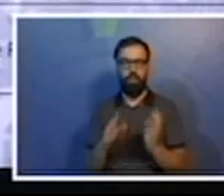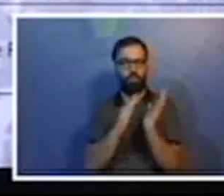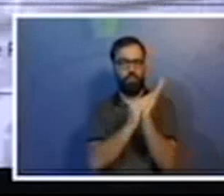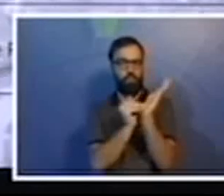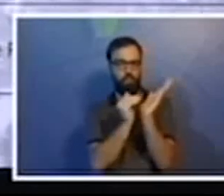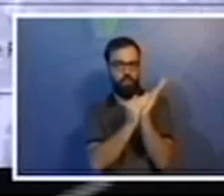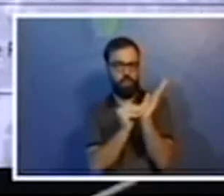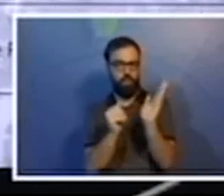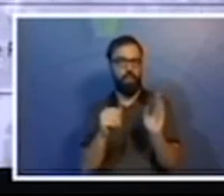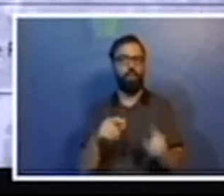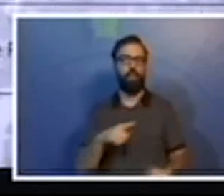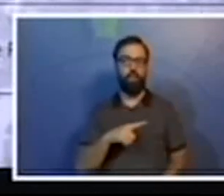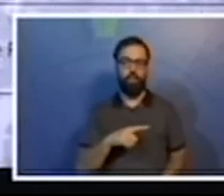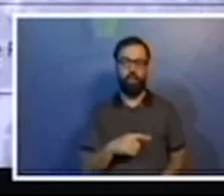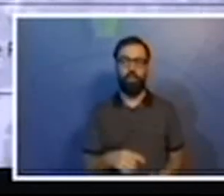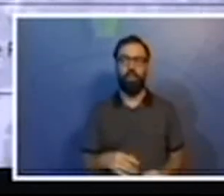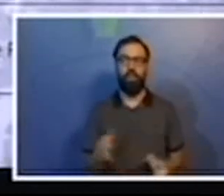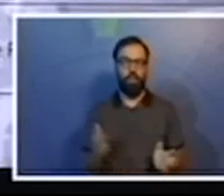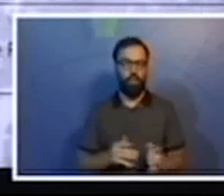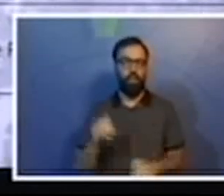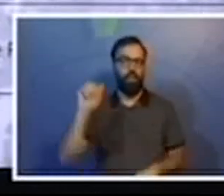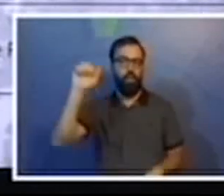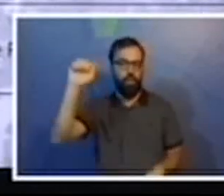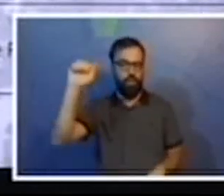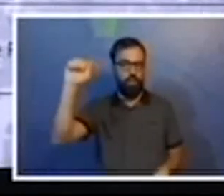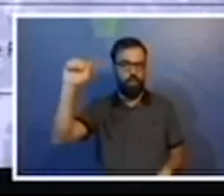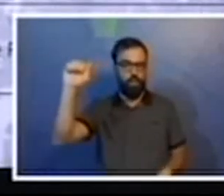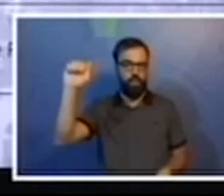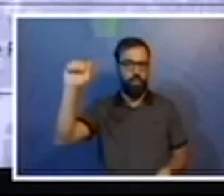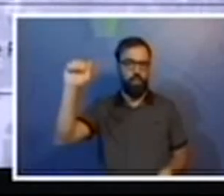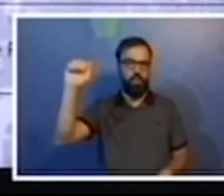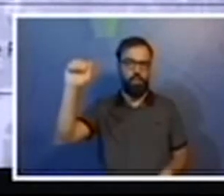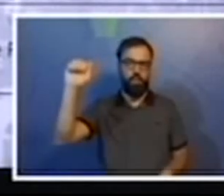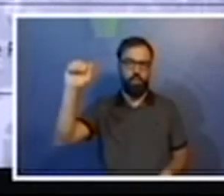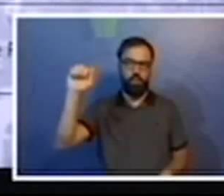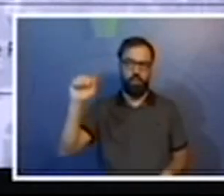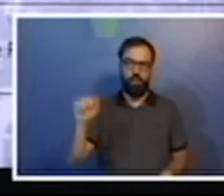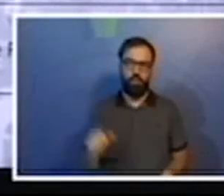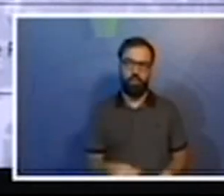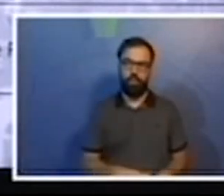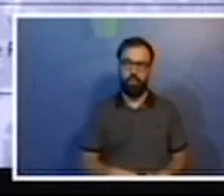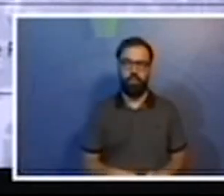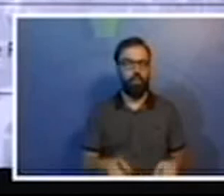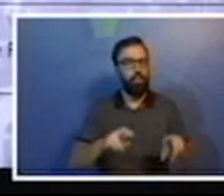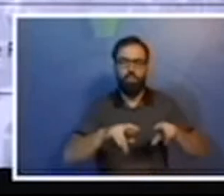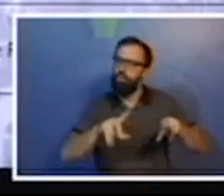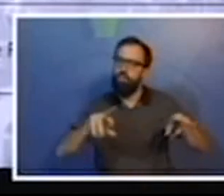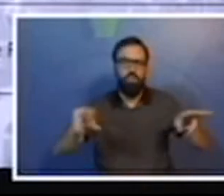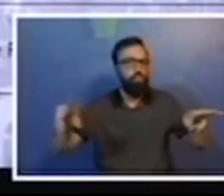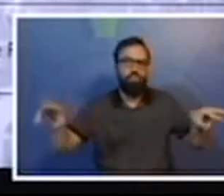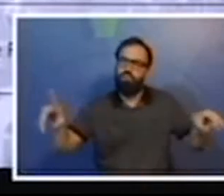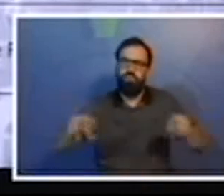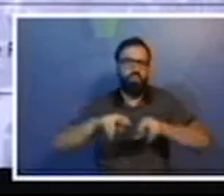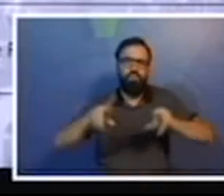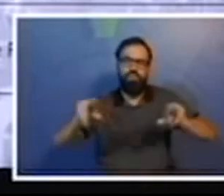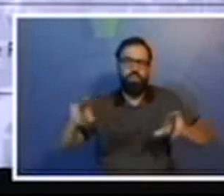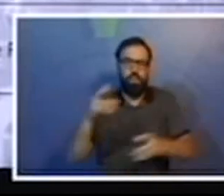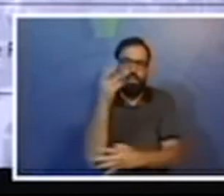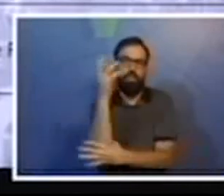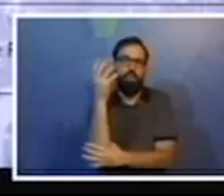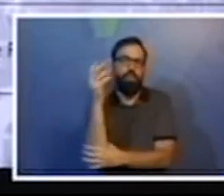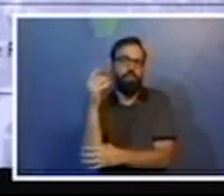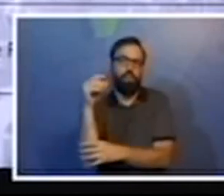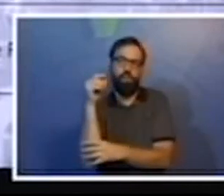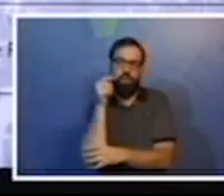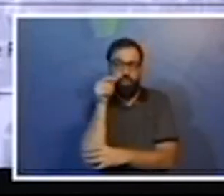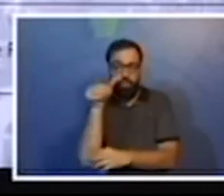pólen agora por fim grupo das angiospermas as Como eu disse fácil é toda a planta que tem